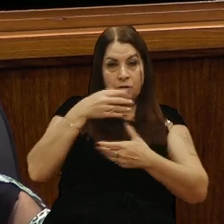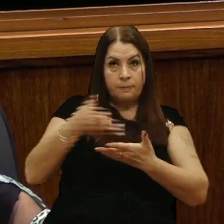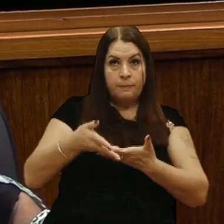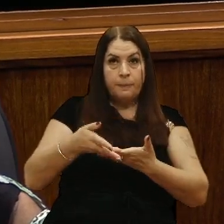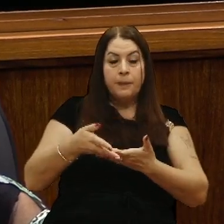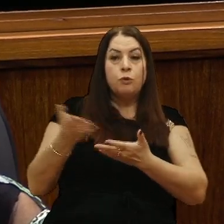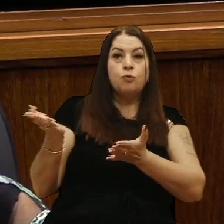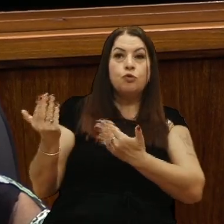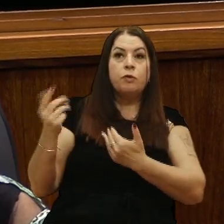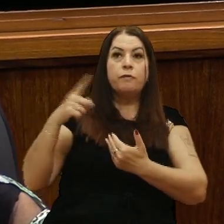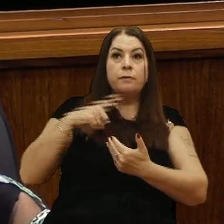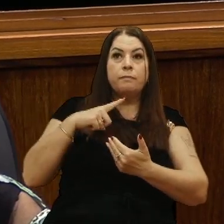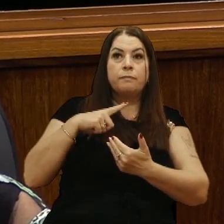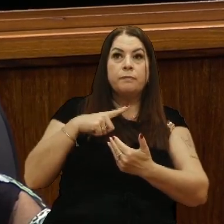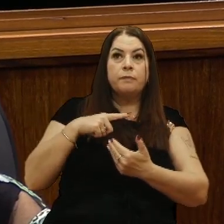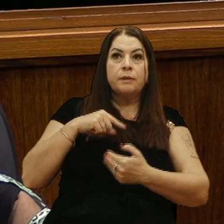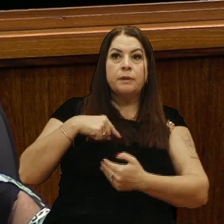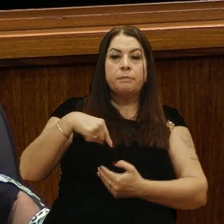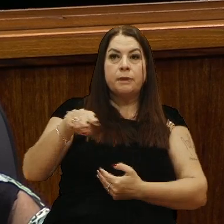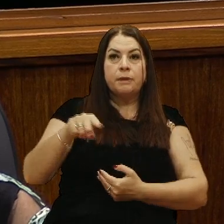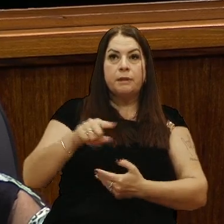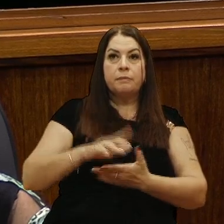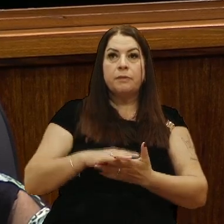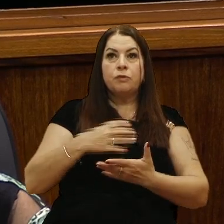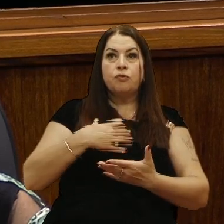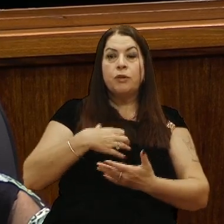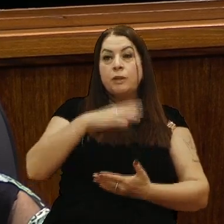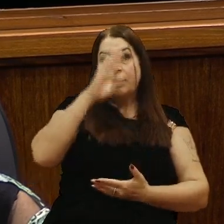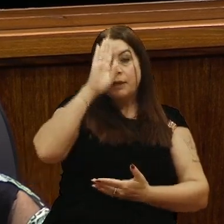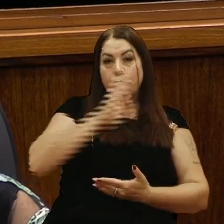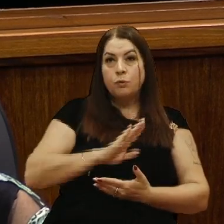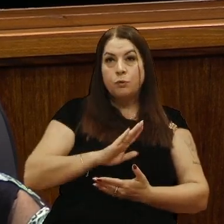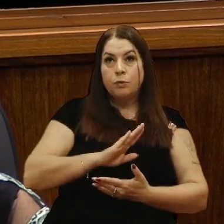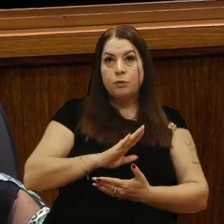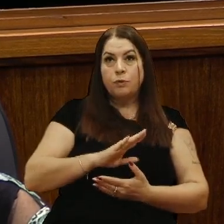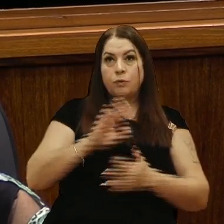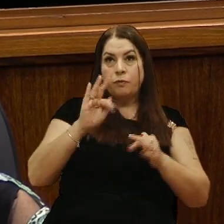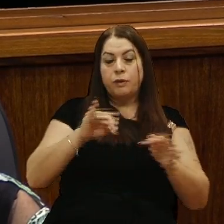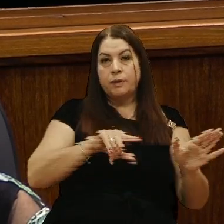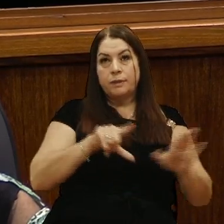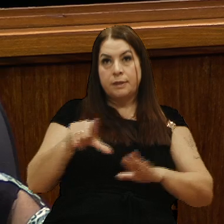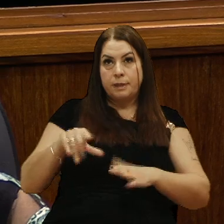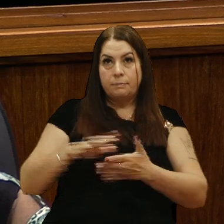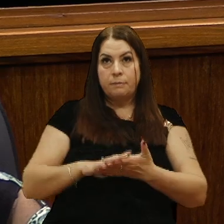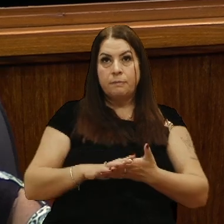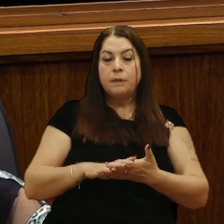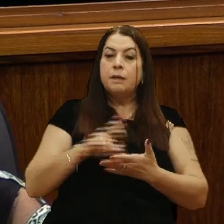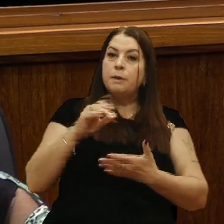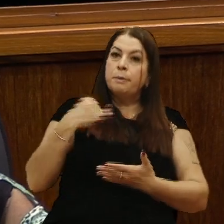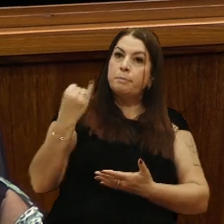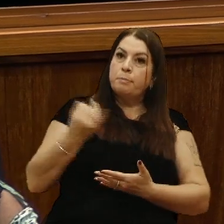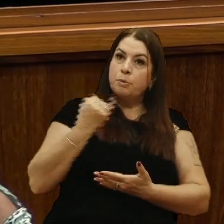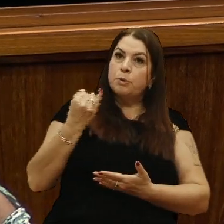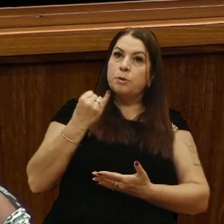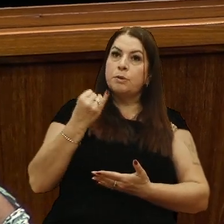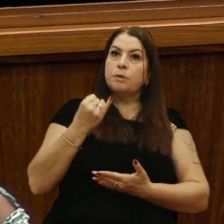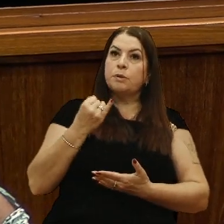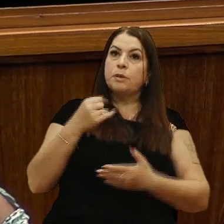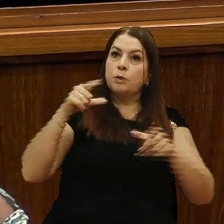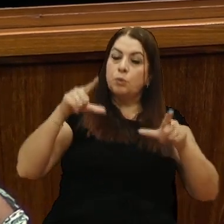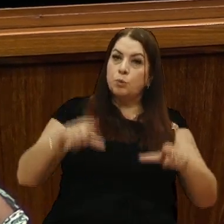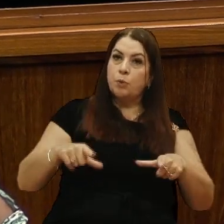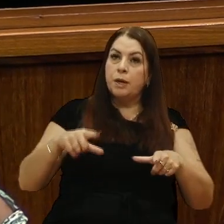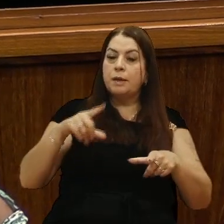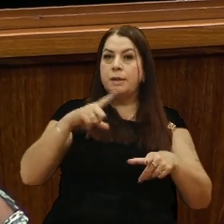a juventude tem para ir de forma gratuita nos finais de semana. Então, é importantíssimo que aquele